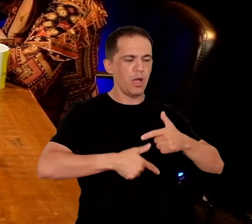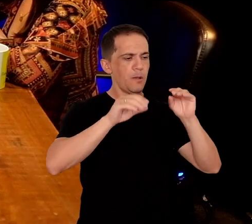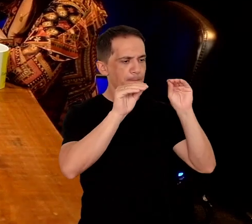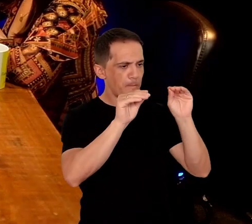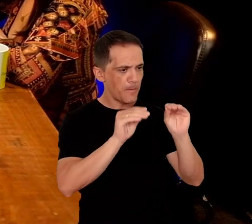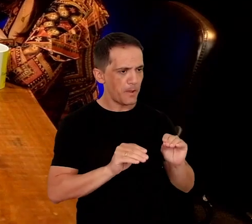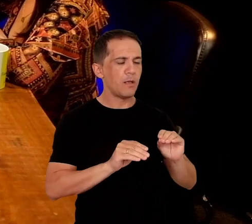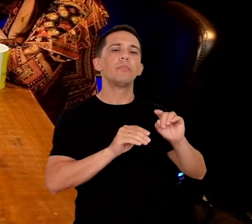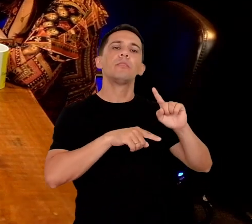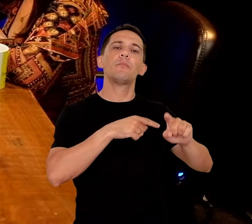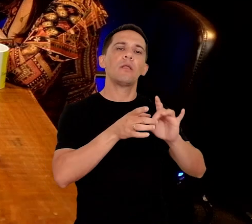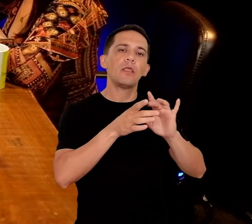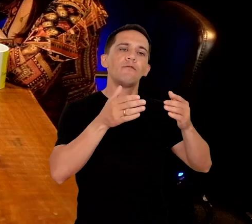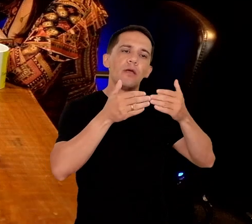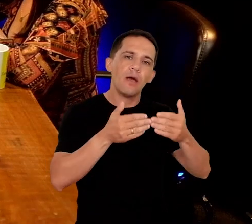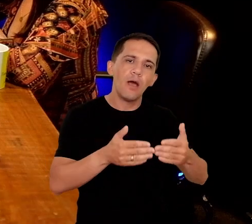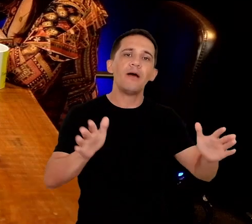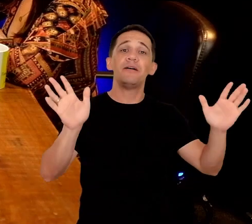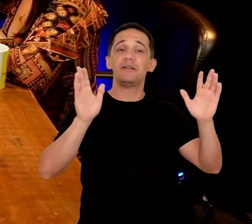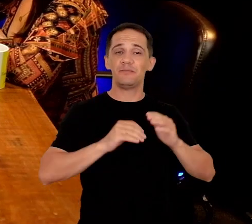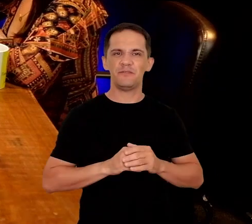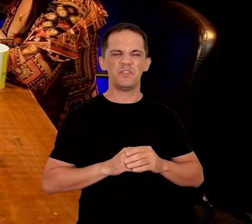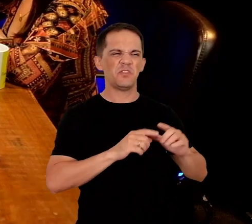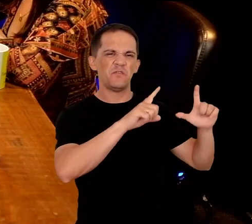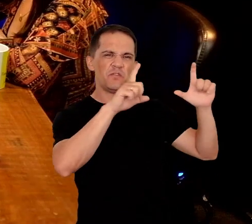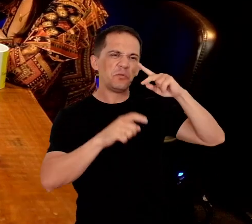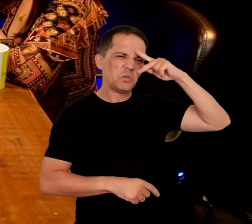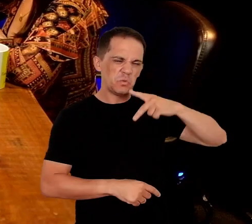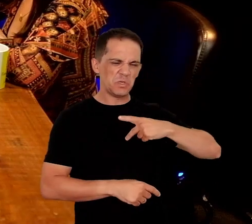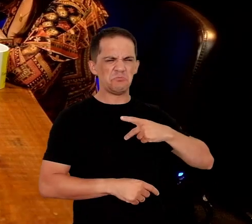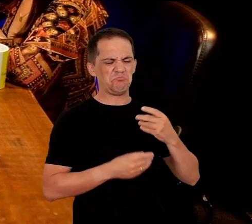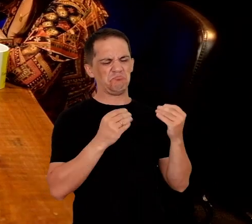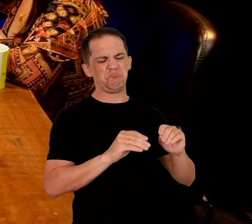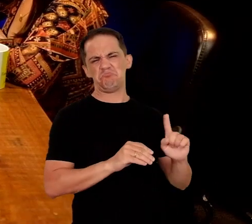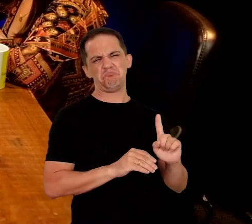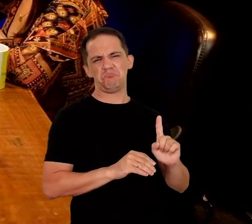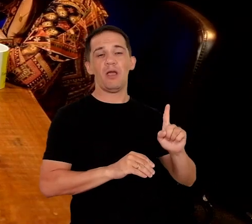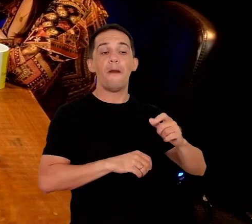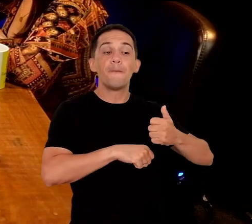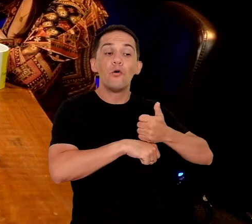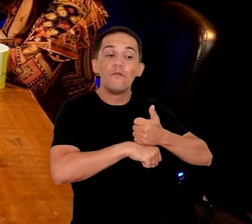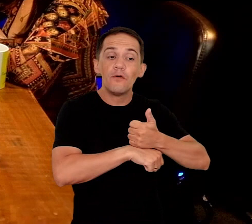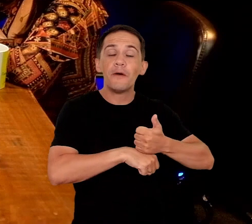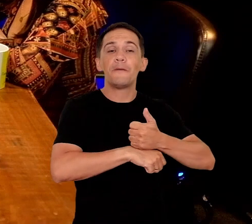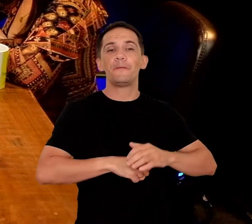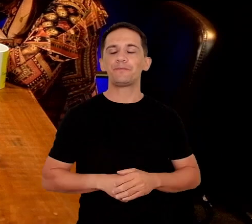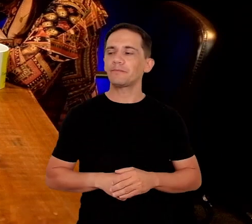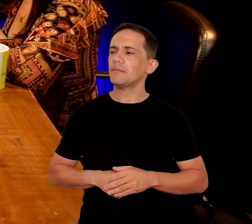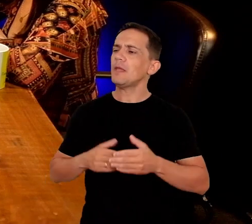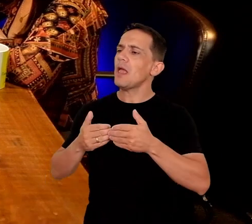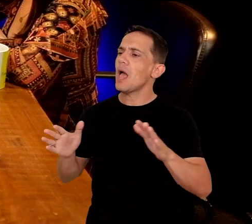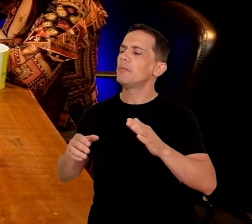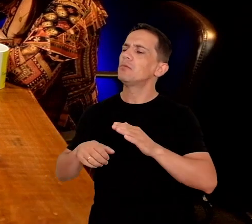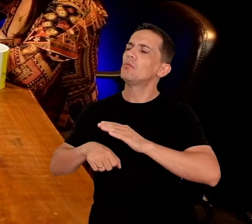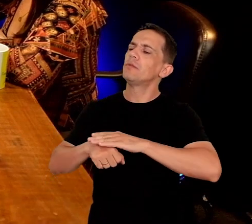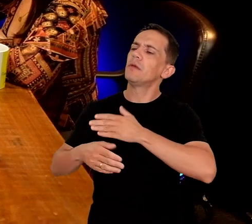casal. Sim. Mas... Era mais do trabalho mesmo. Sim, daí eu falei pra ele, vamos abrir e tal. Daí ele pensou, Faz quanto tempo que vocês abriram?